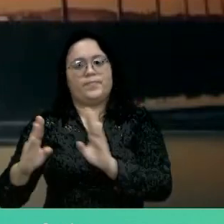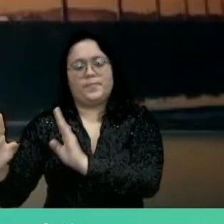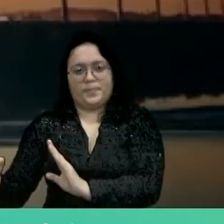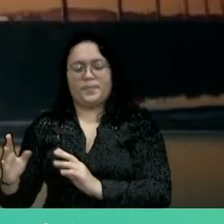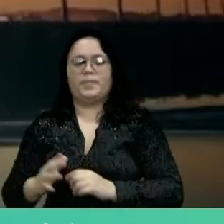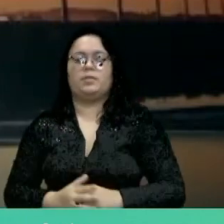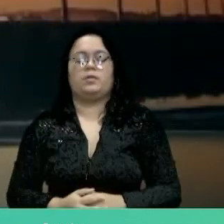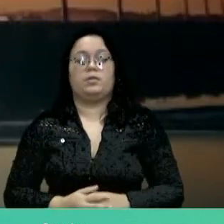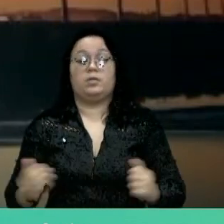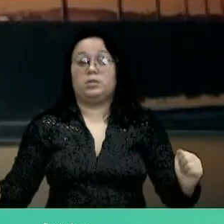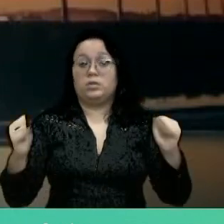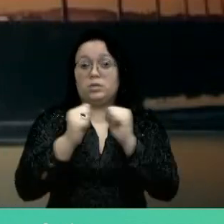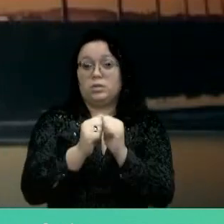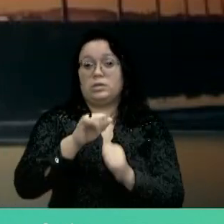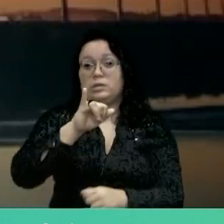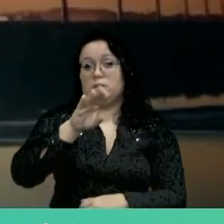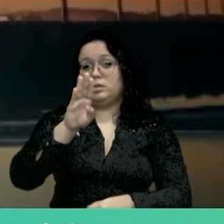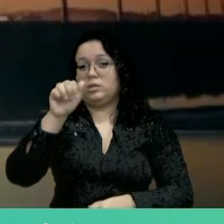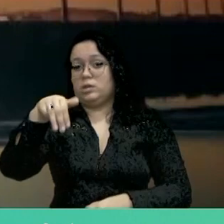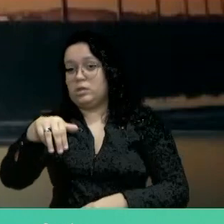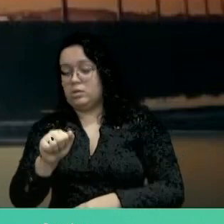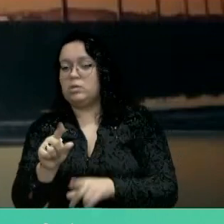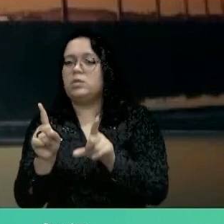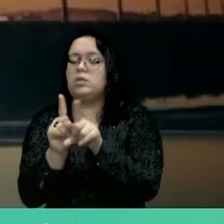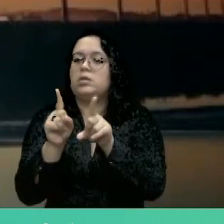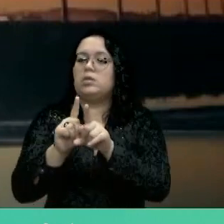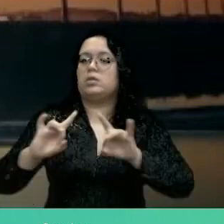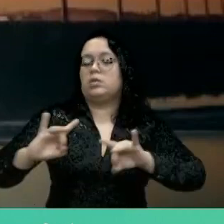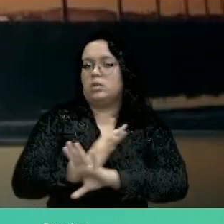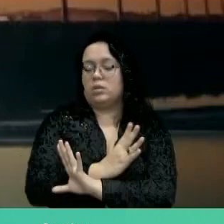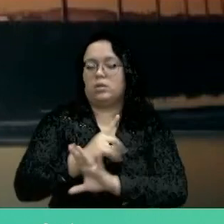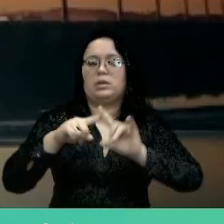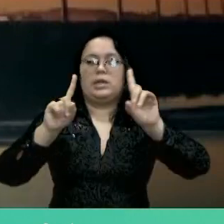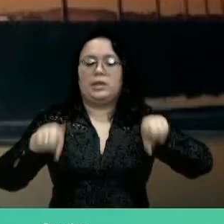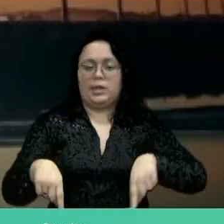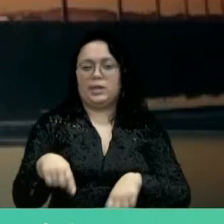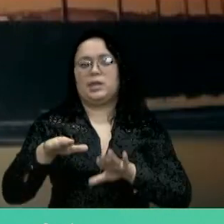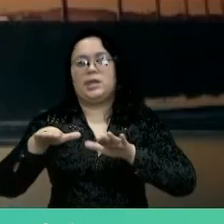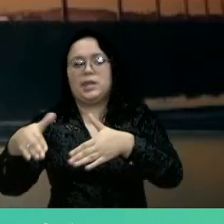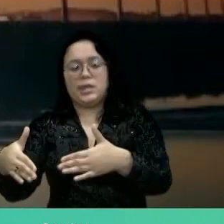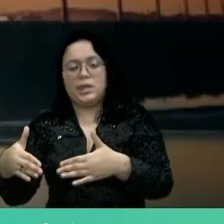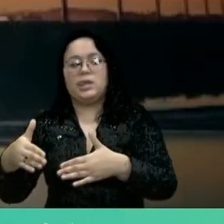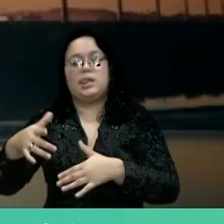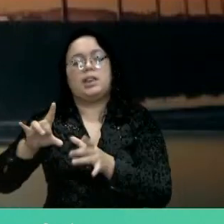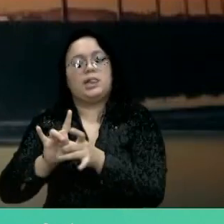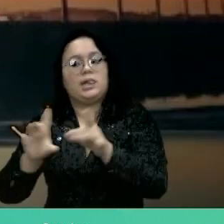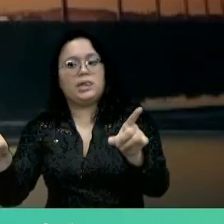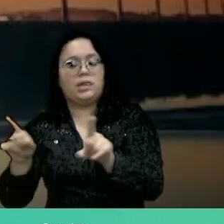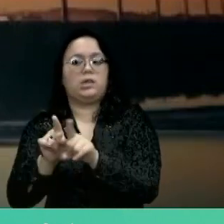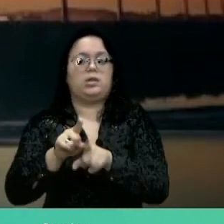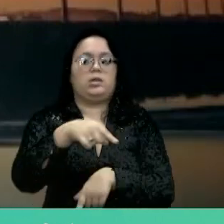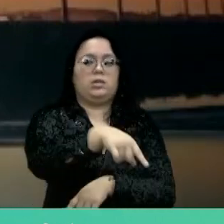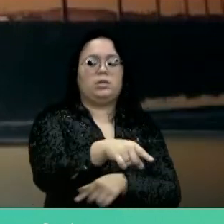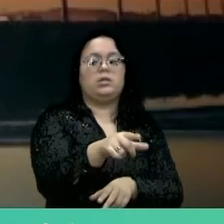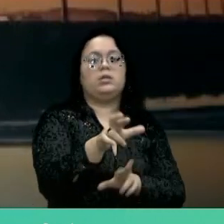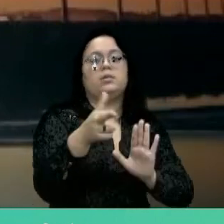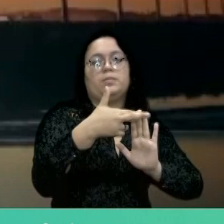licenciamento junto ao IBAMA e já estaremos prontos para fazer projetos, tanto no mercado livre quanto no mercado